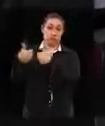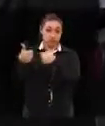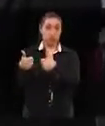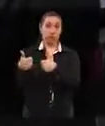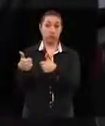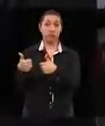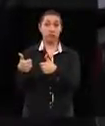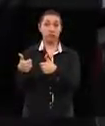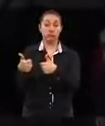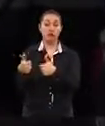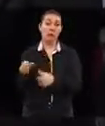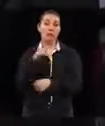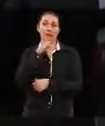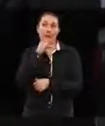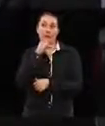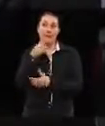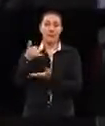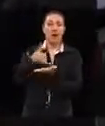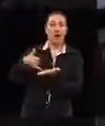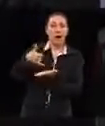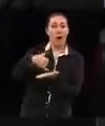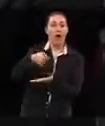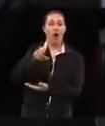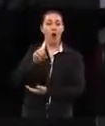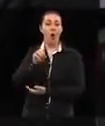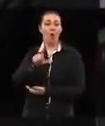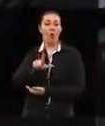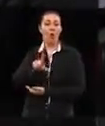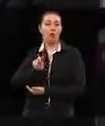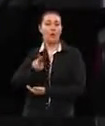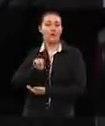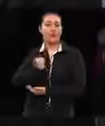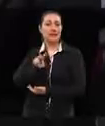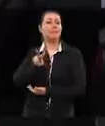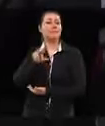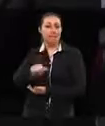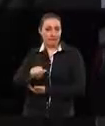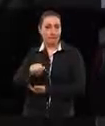boa qualidade, provenientes, por exemplo, do azeite de oliva,